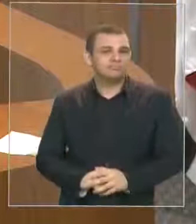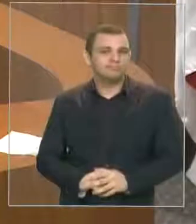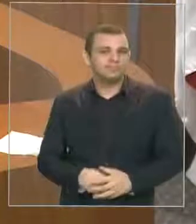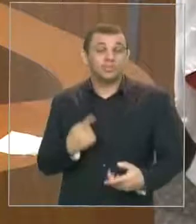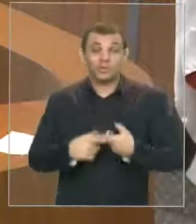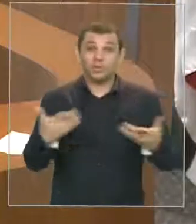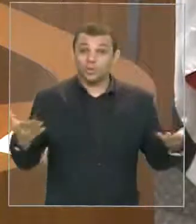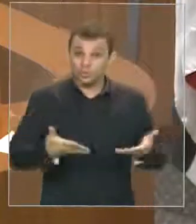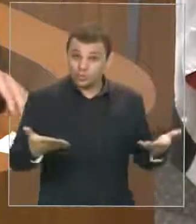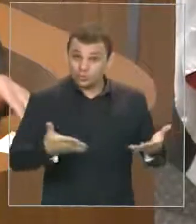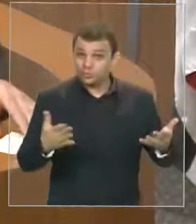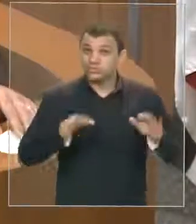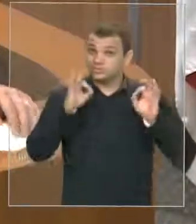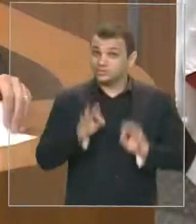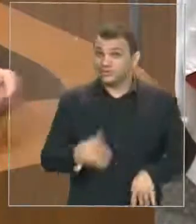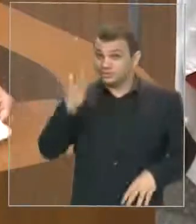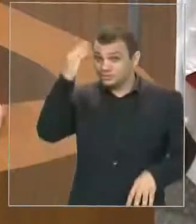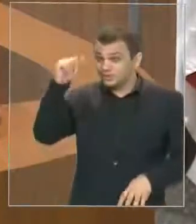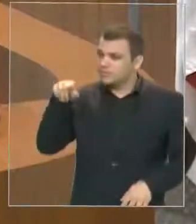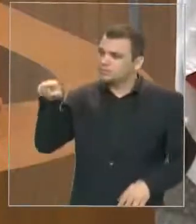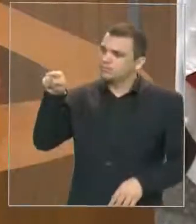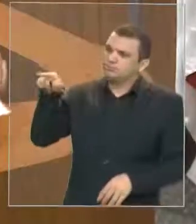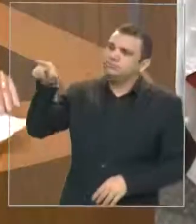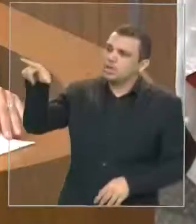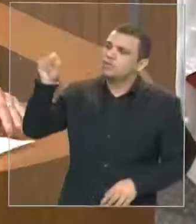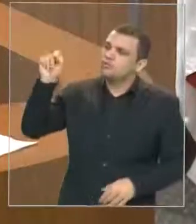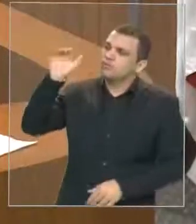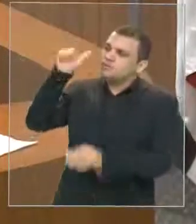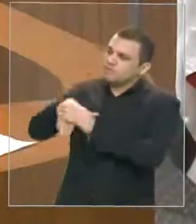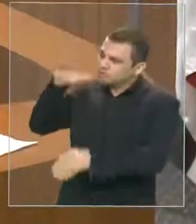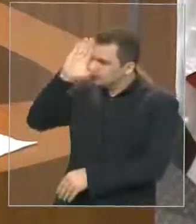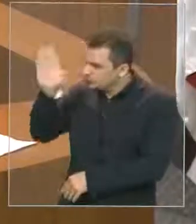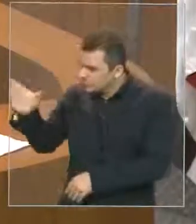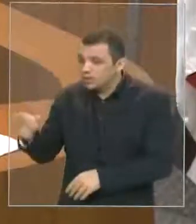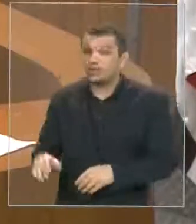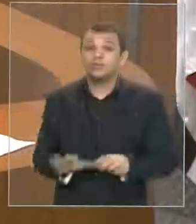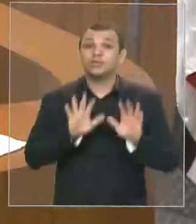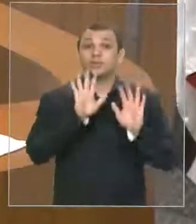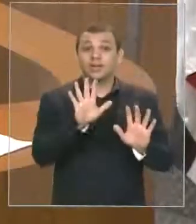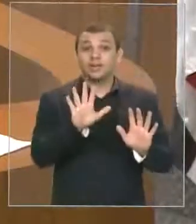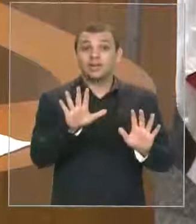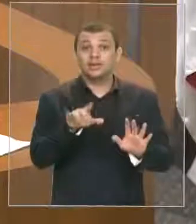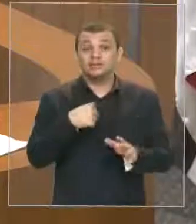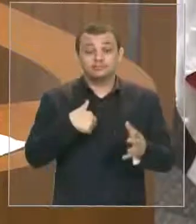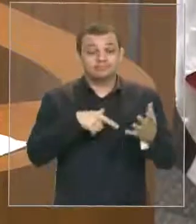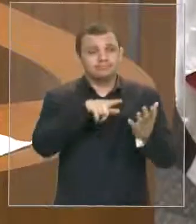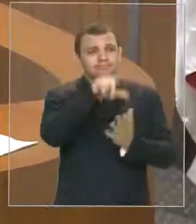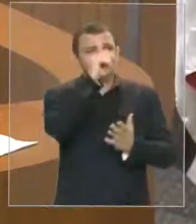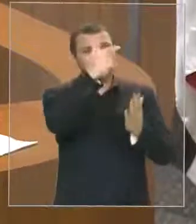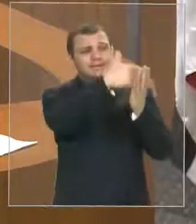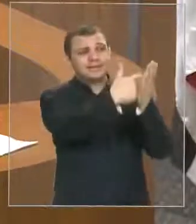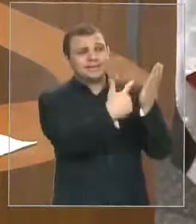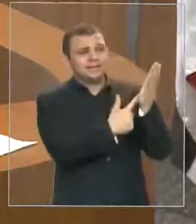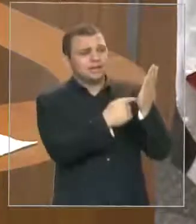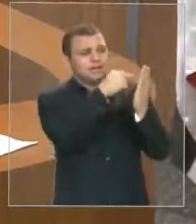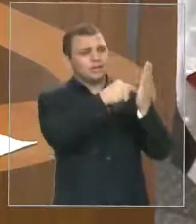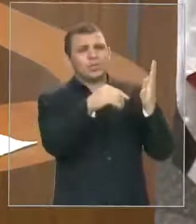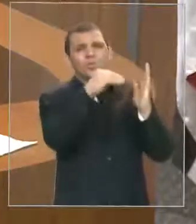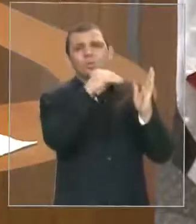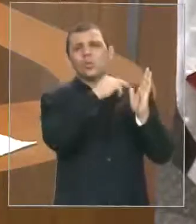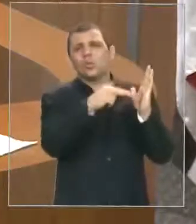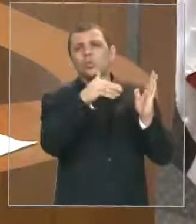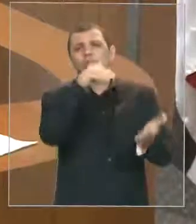Por outro lado, e aí eu acho que é mais importante também, Vossa Excelência toca num ponto importantíssimo, que é a